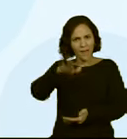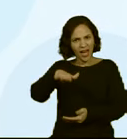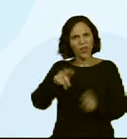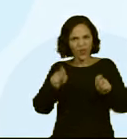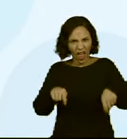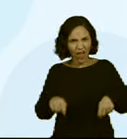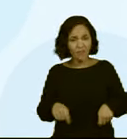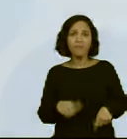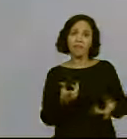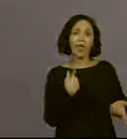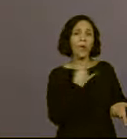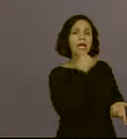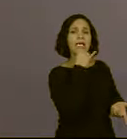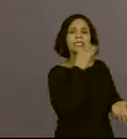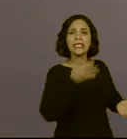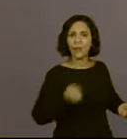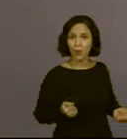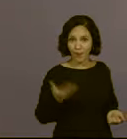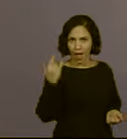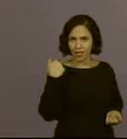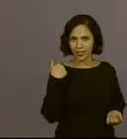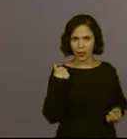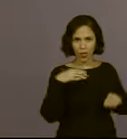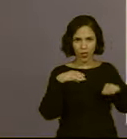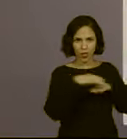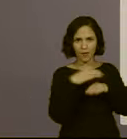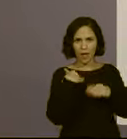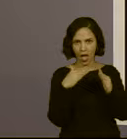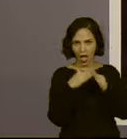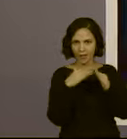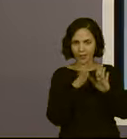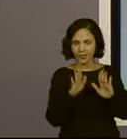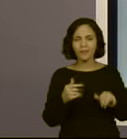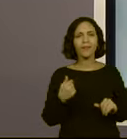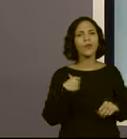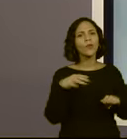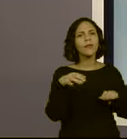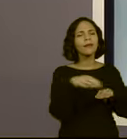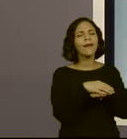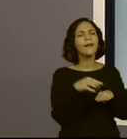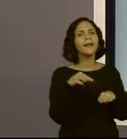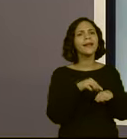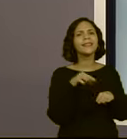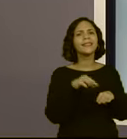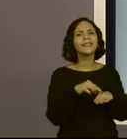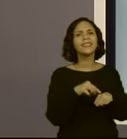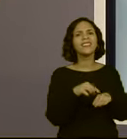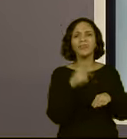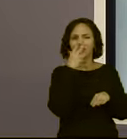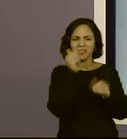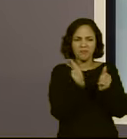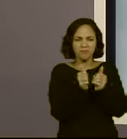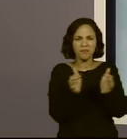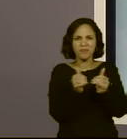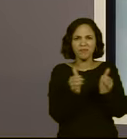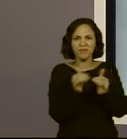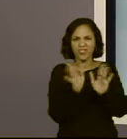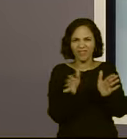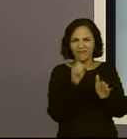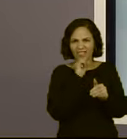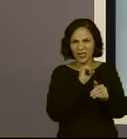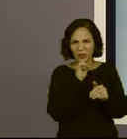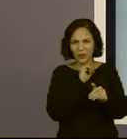então dá um exemplo aí então eu tava com o tênis lá em casa e esse tênis estava um pouco desgastado